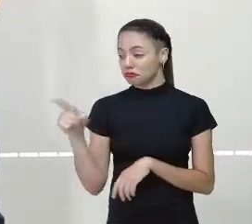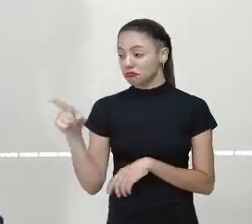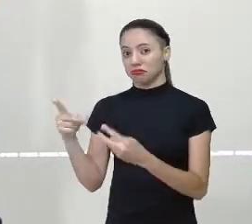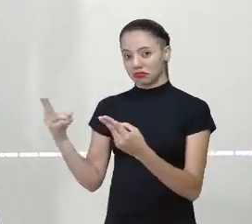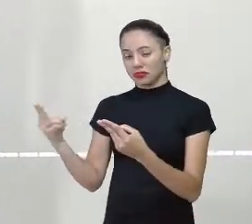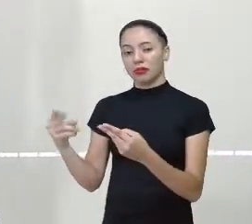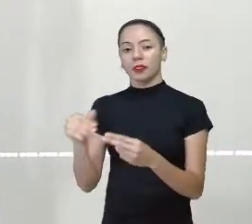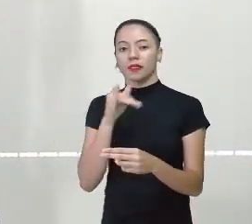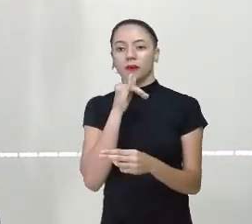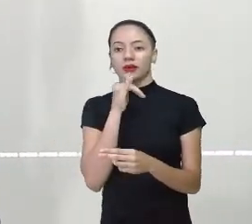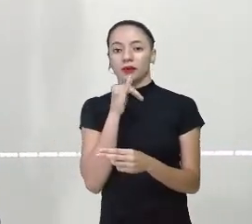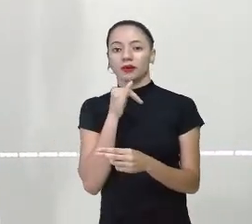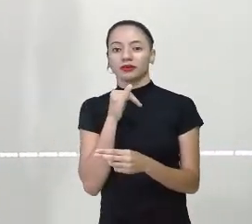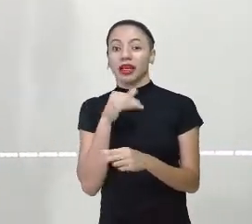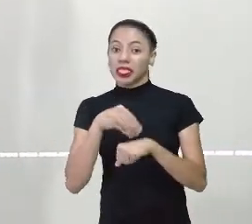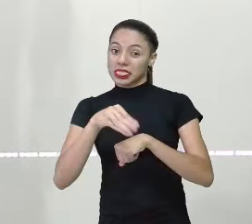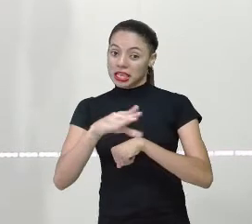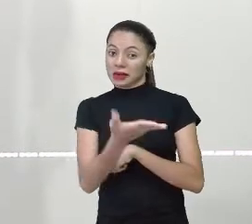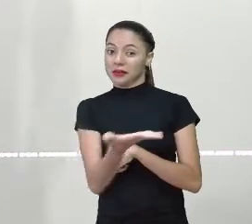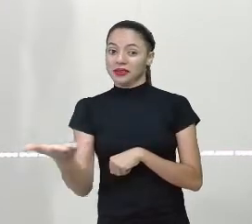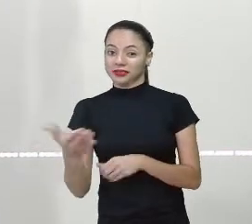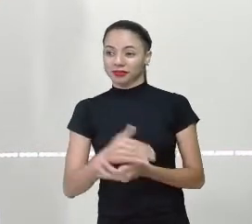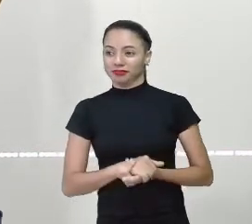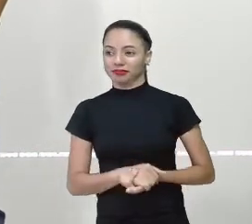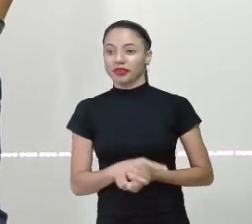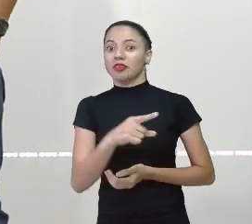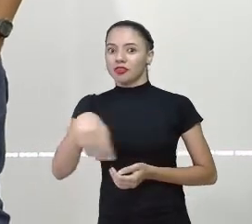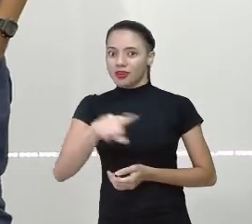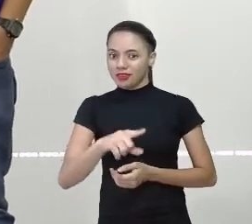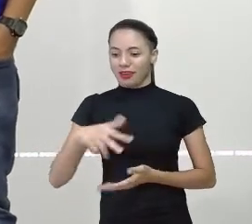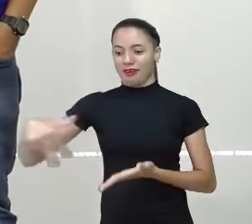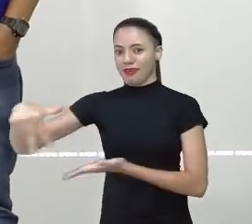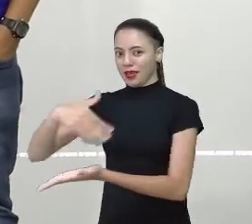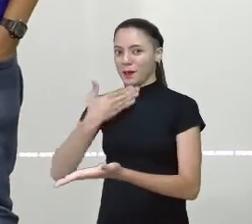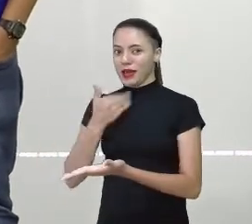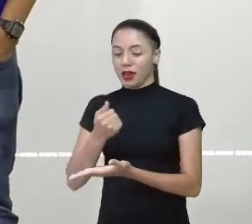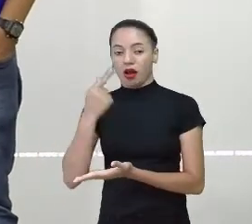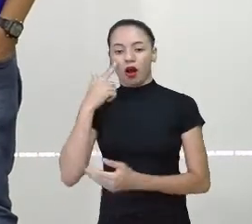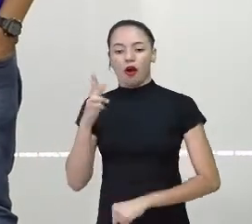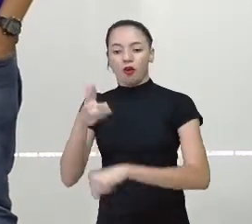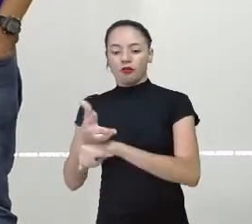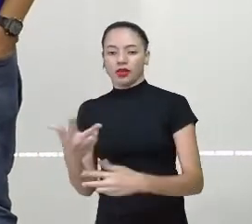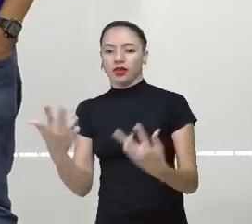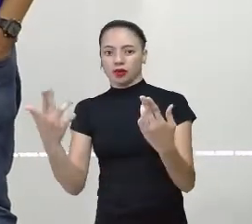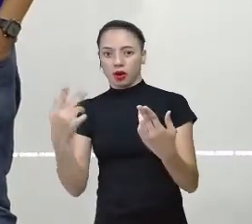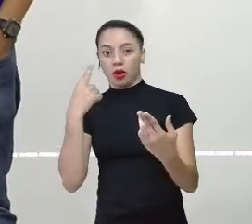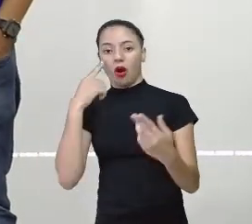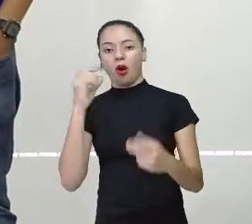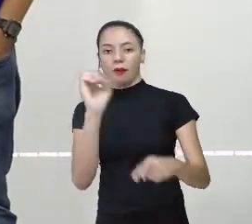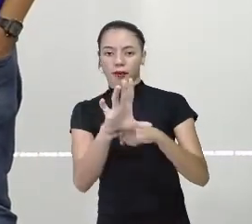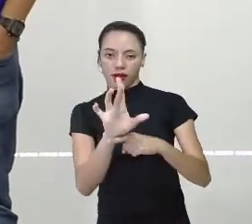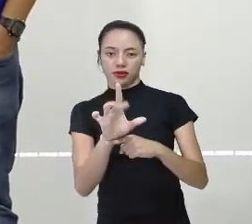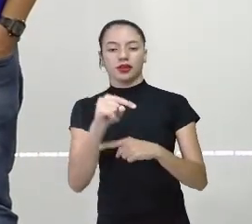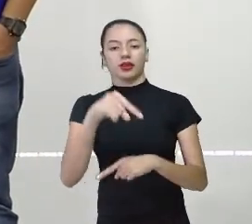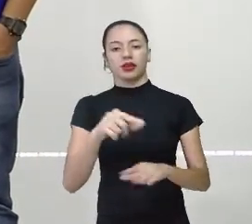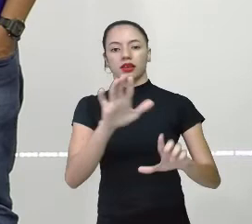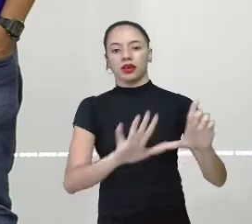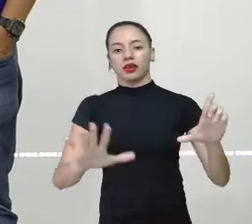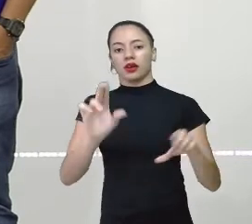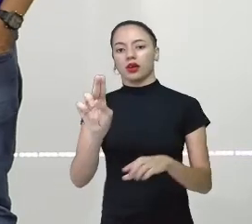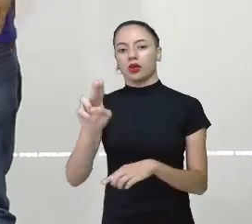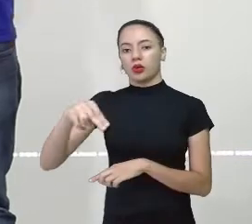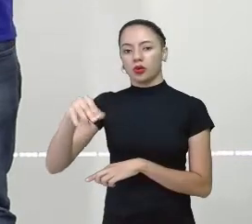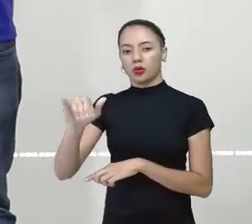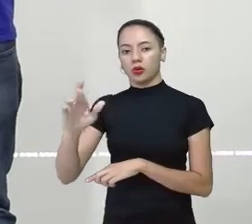Em um relacionamento, Fica a dica. mas vocês fazem melhor. Façam um vídeo feito esse, subam aqui na Unirec, como é que